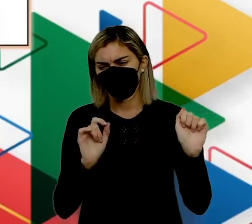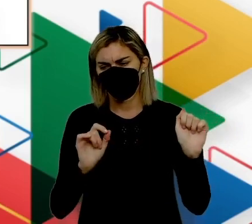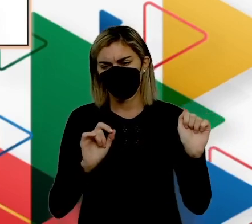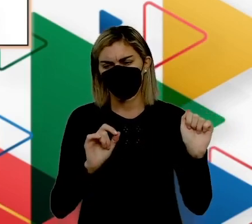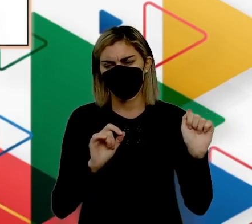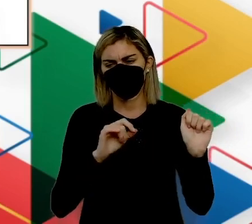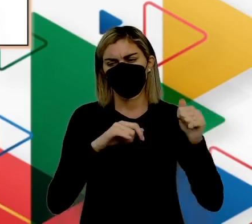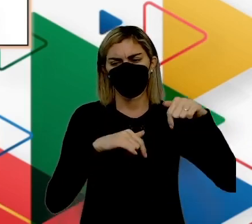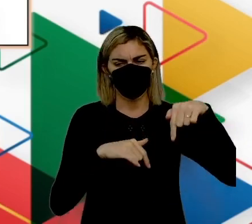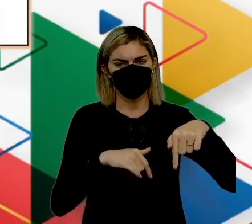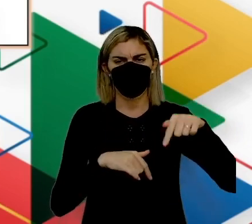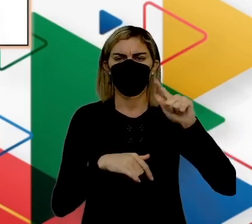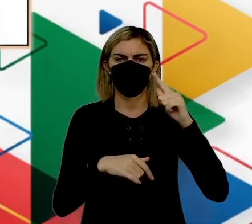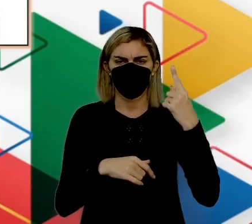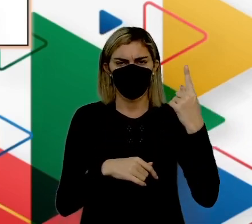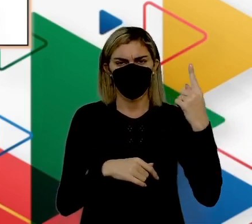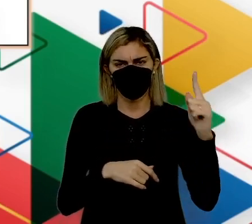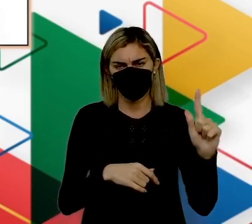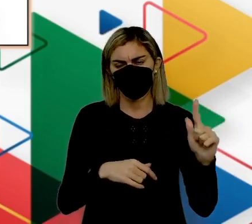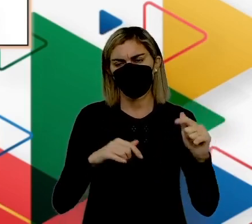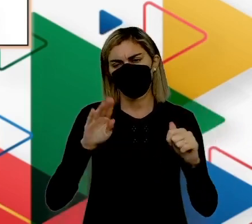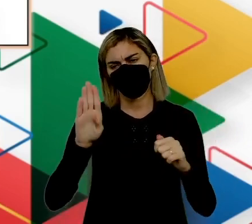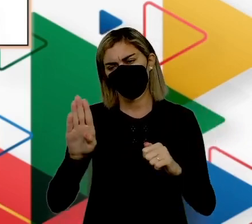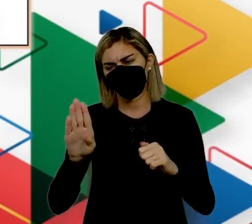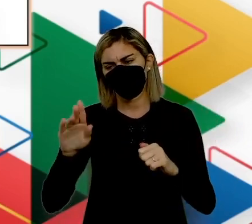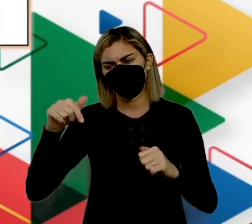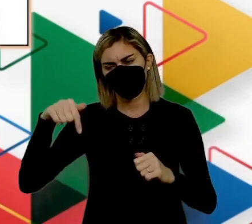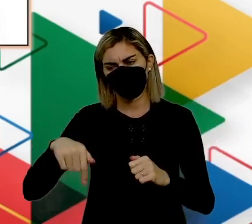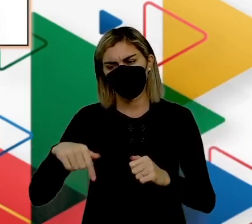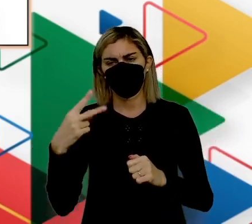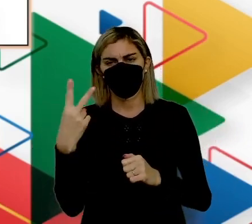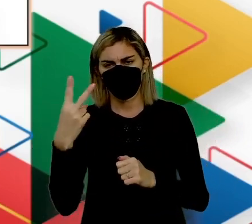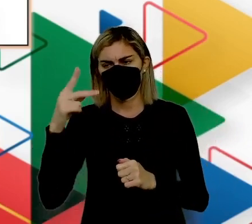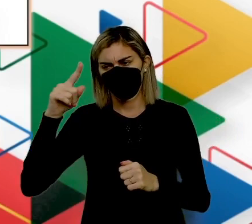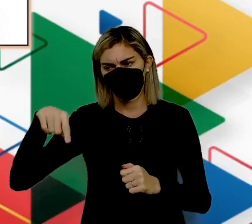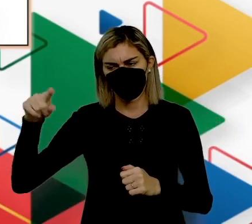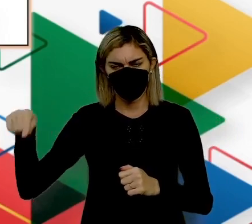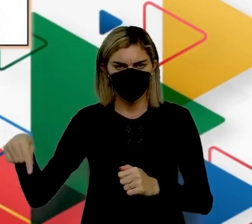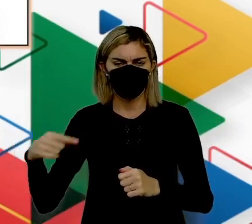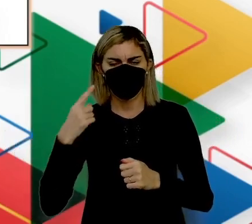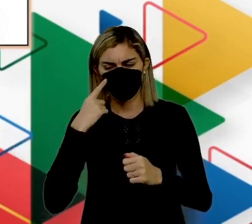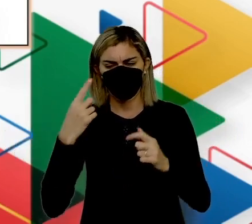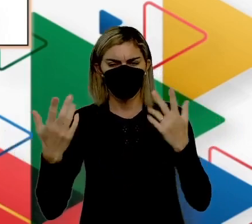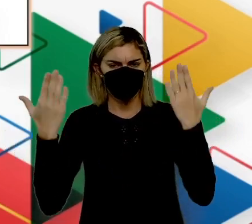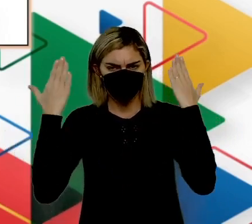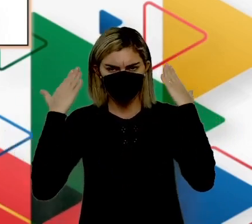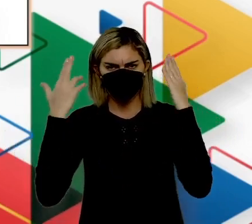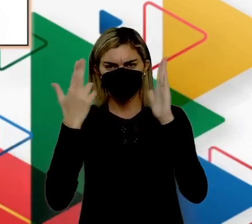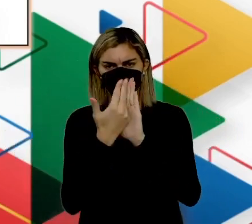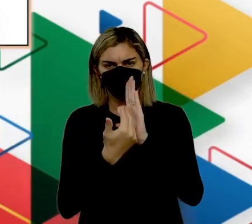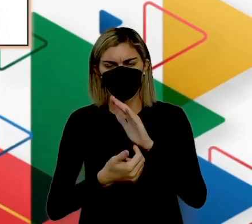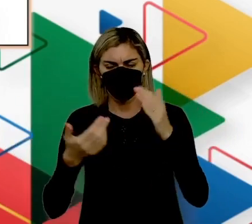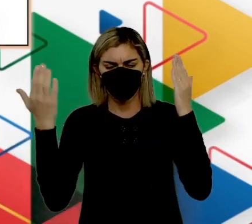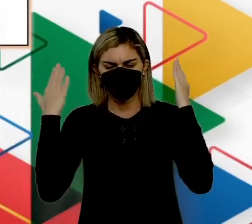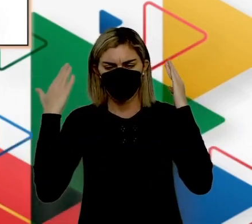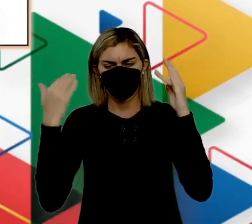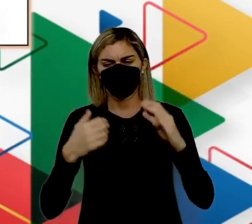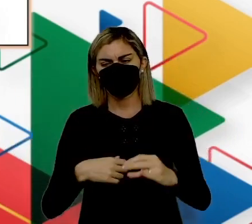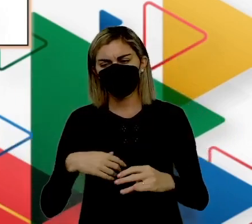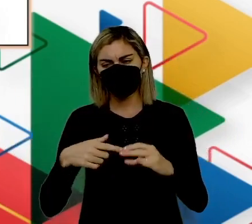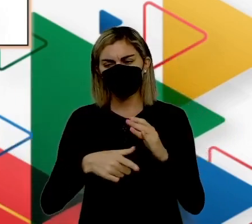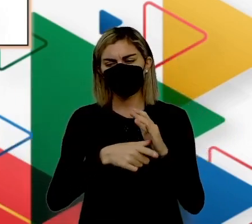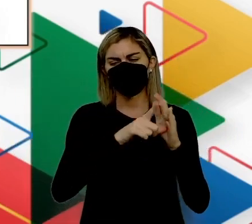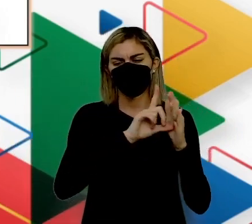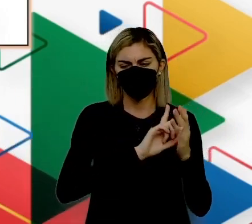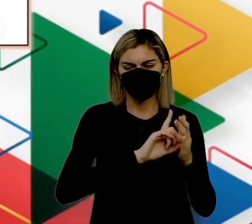Q1', e B assumiu a carga Q2'. Preste atenção na figura, meu povo. Vamos imaginar,